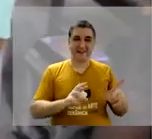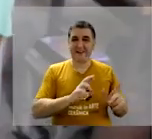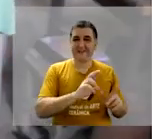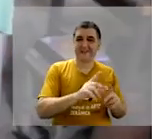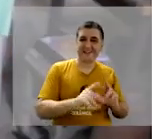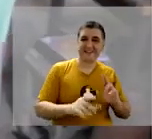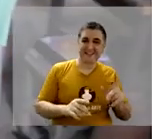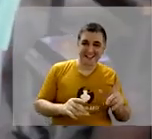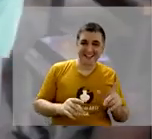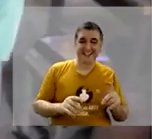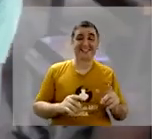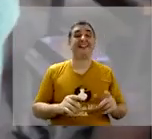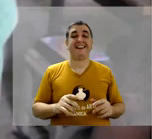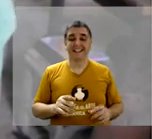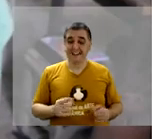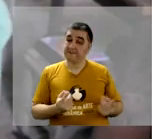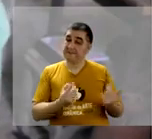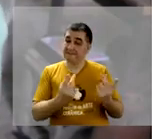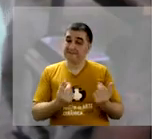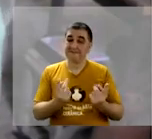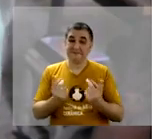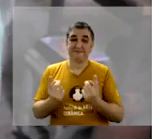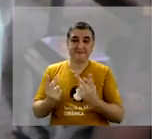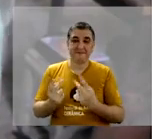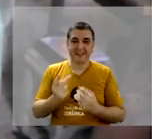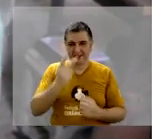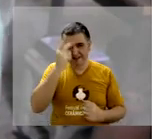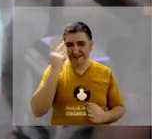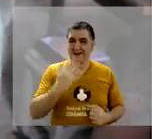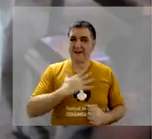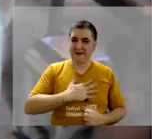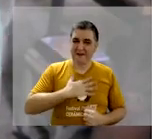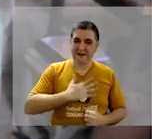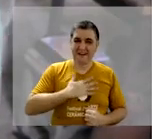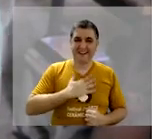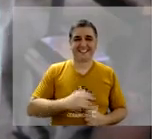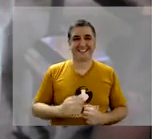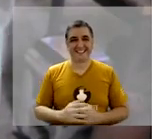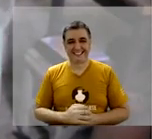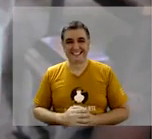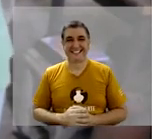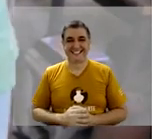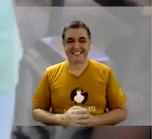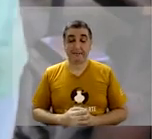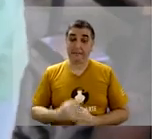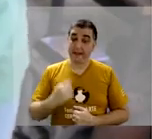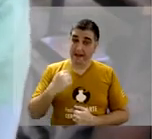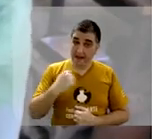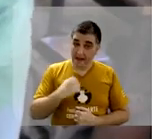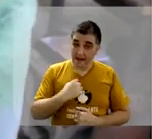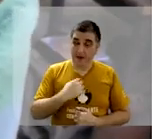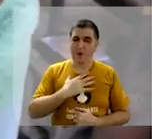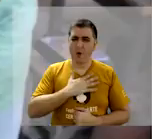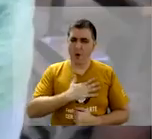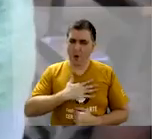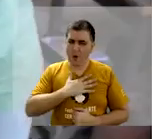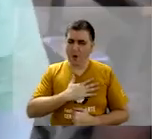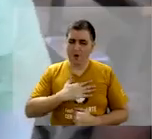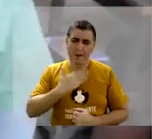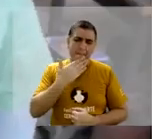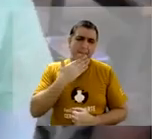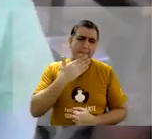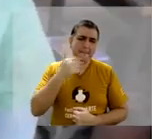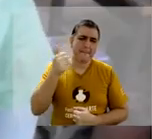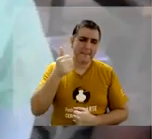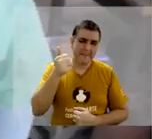outra, aí aquela também já fica ali para vender também, aí a pessoa também já gosta, já vai ficando. Mas